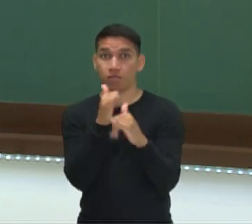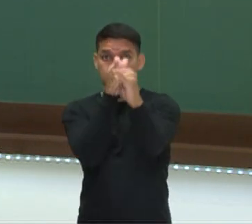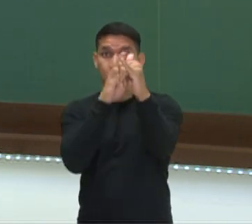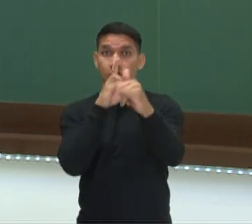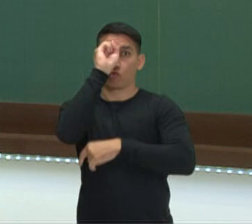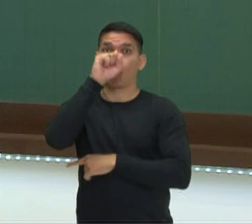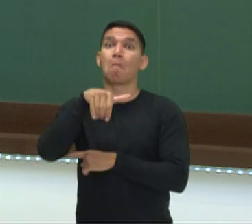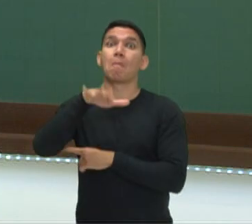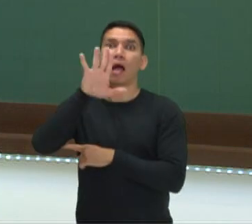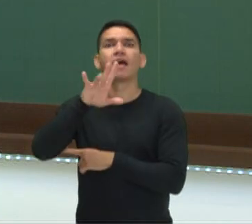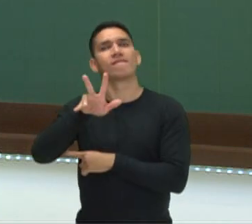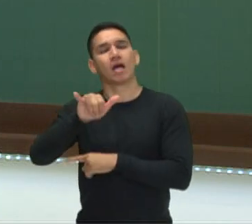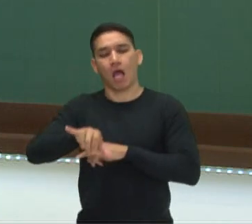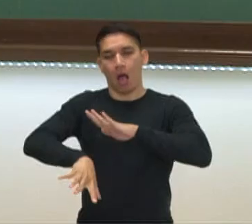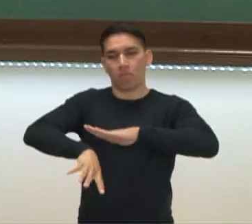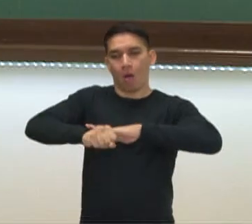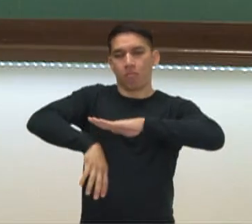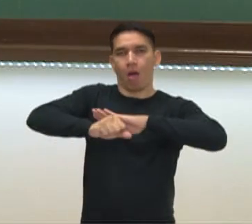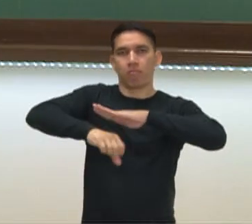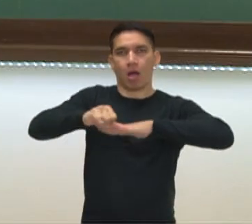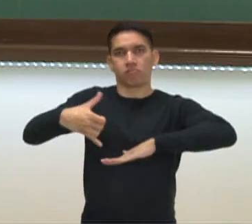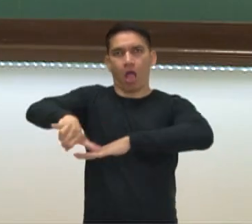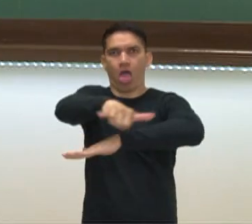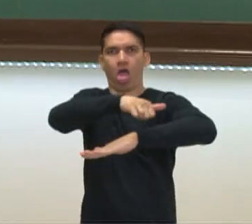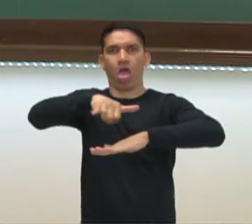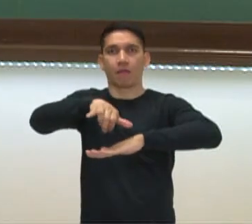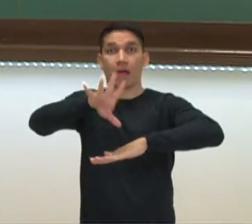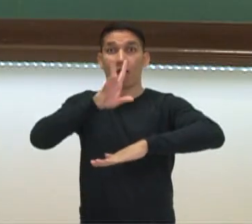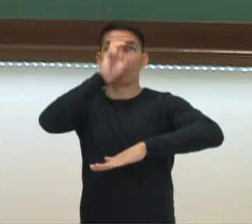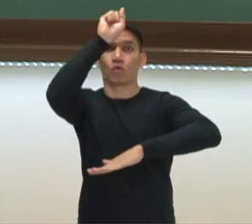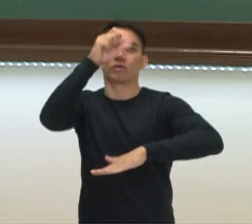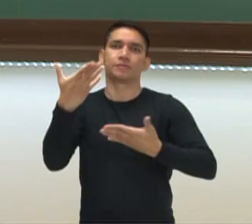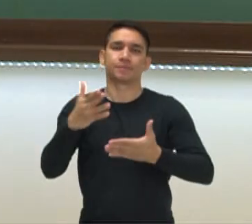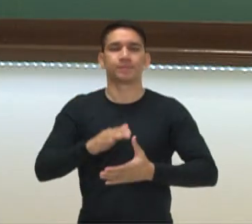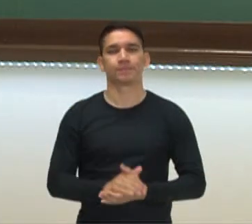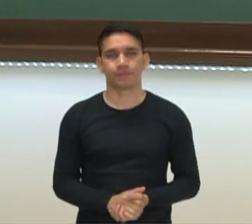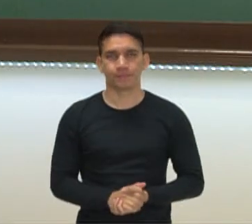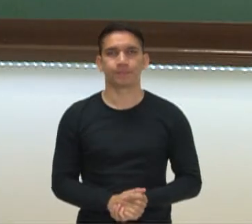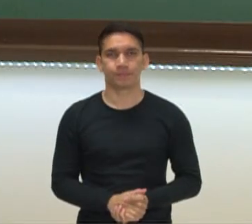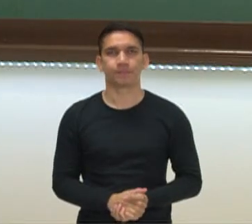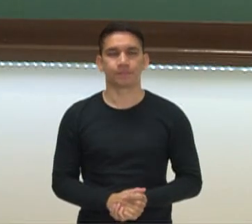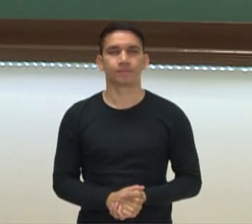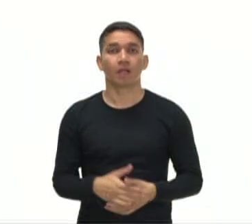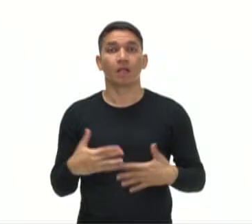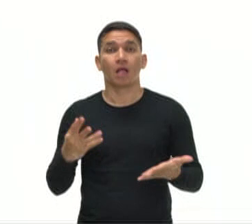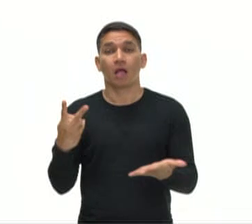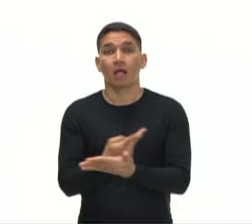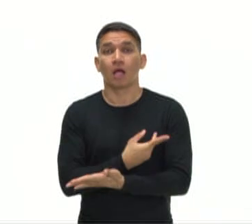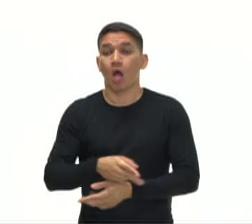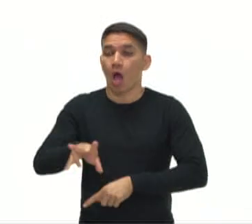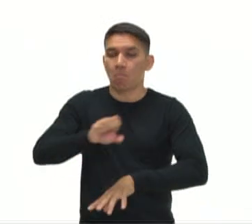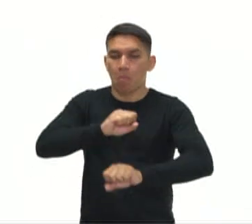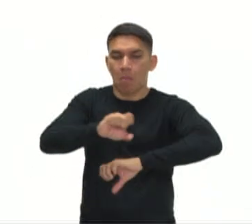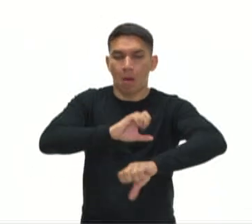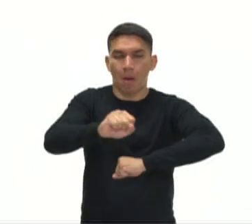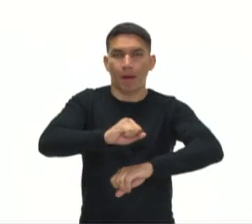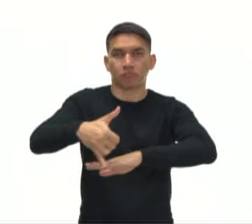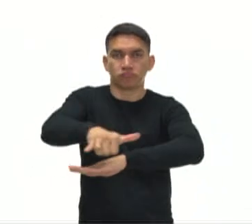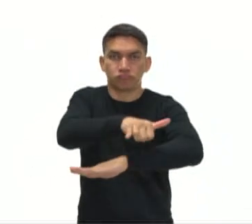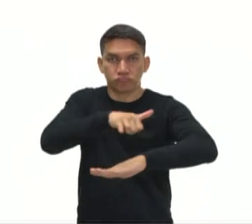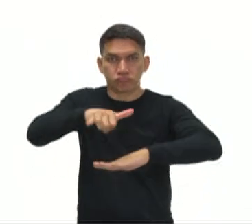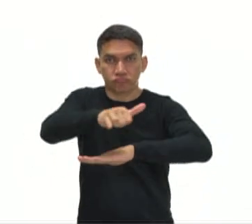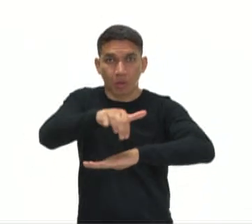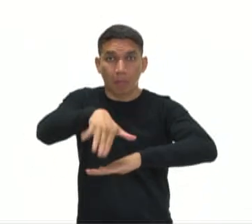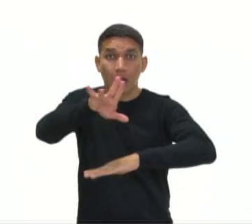vai puxar, como diz os eletricistas por aí. Então, olha só, o consumo de energia elétrica,